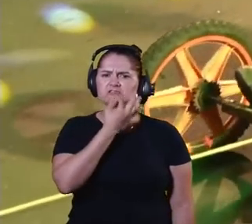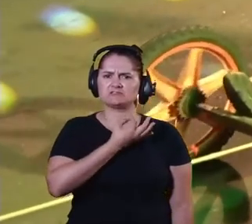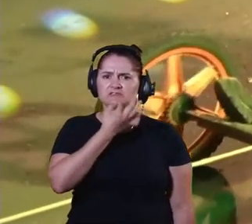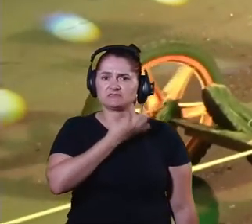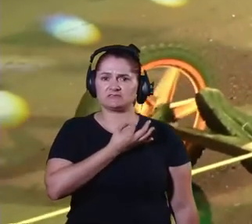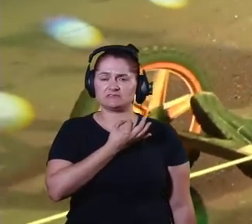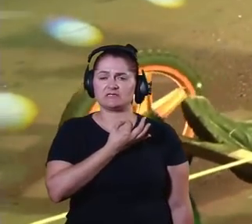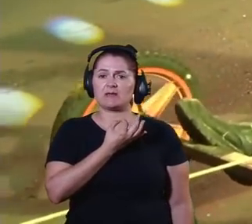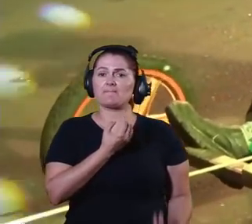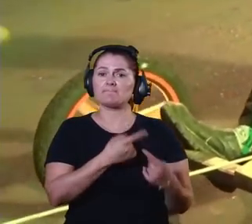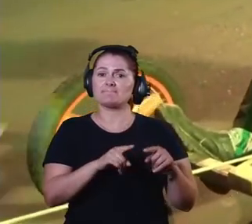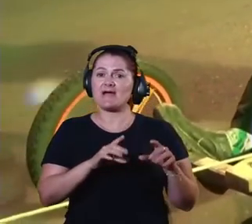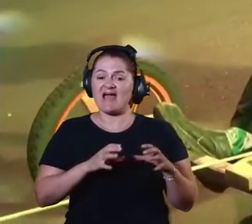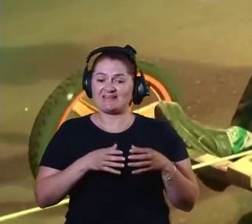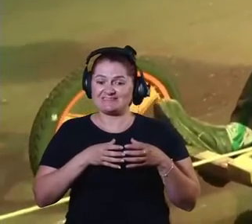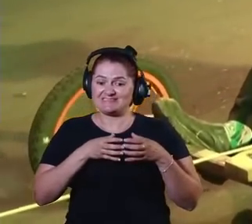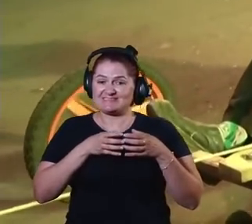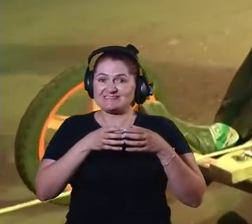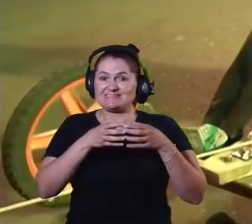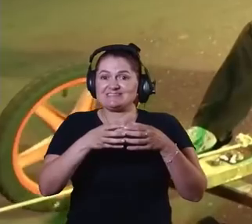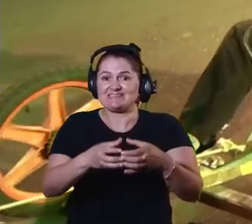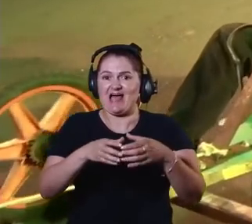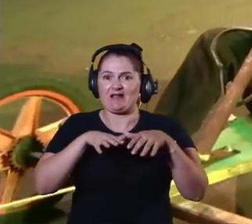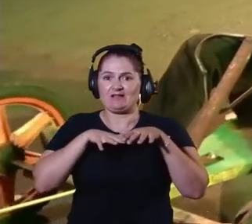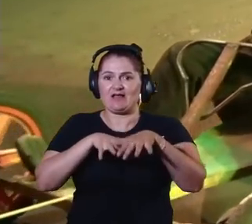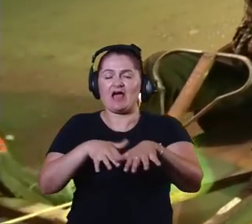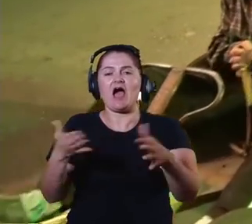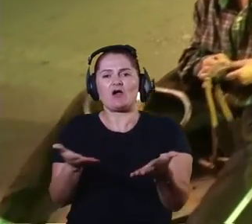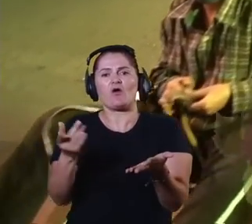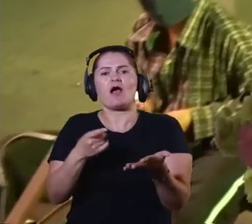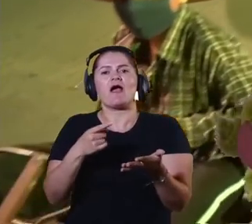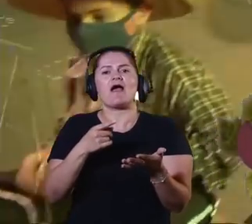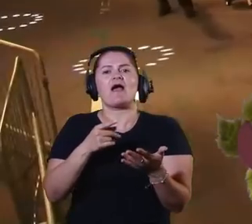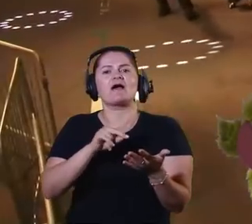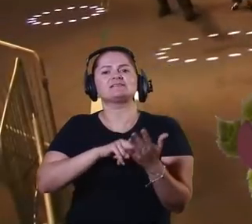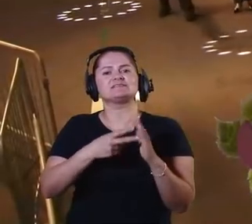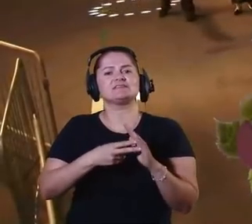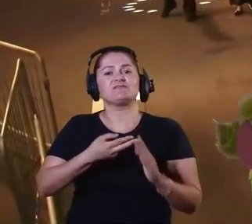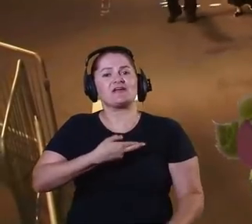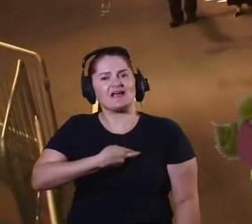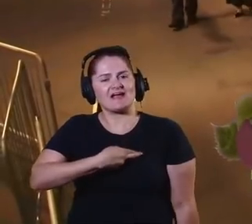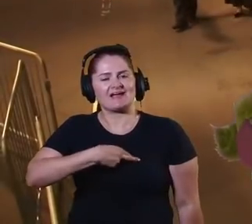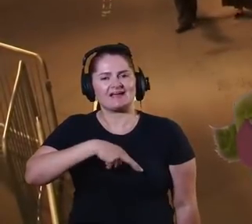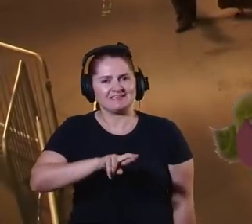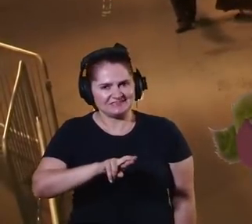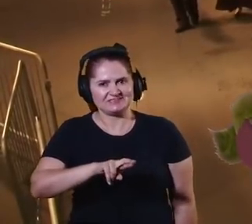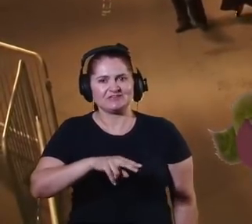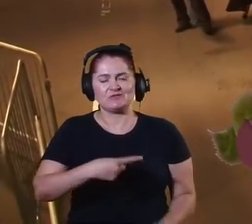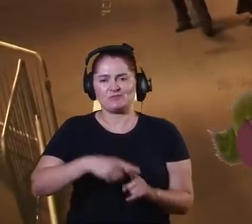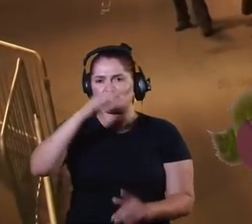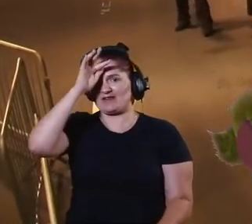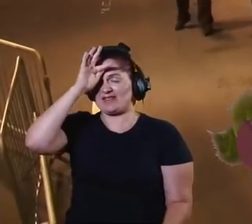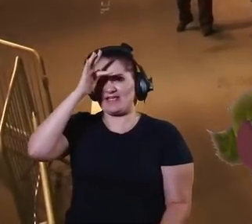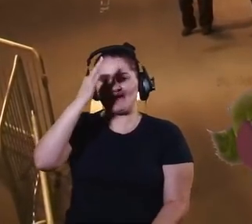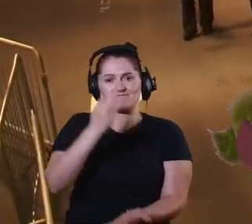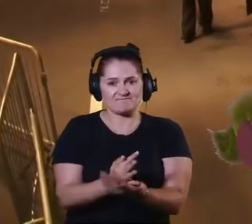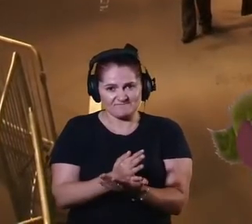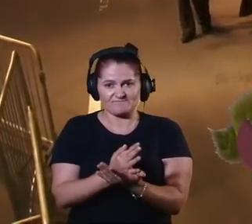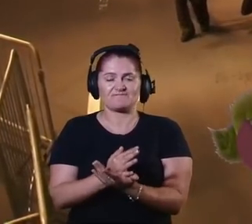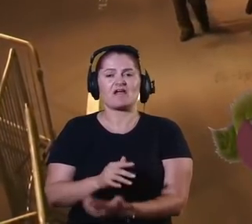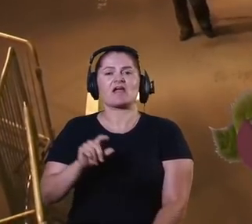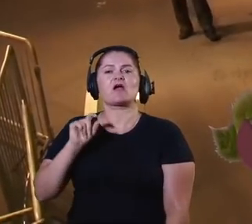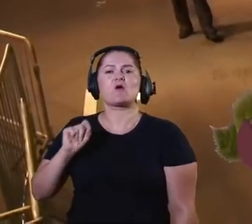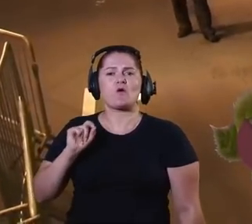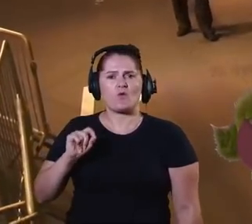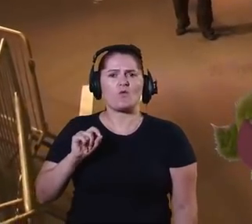de religiosidade, a fé que nos move. A fé subiu a serra, perpetuando a tradição religiosa dos